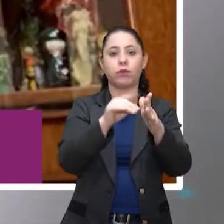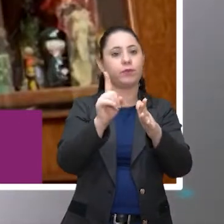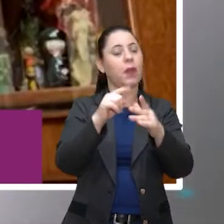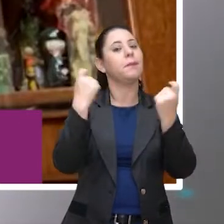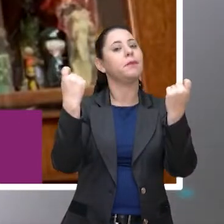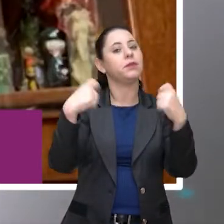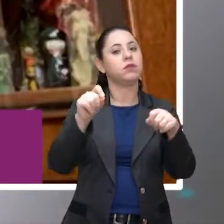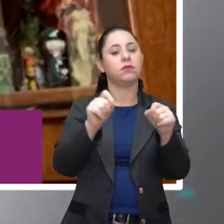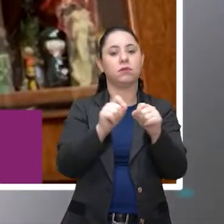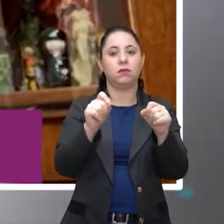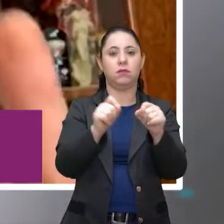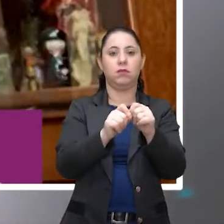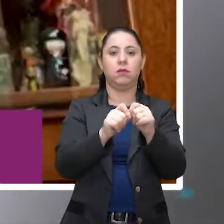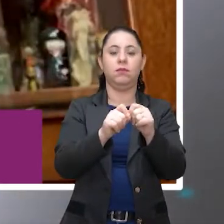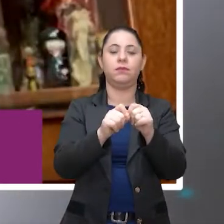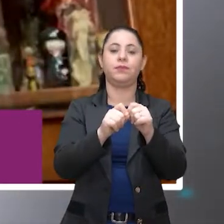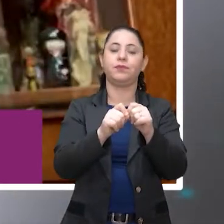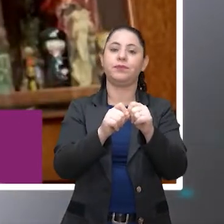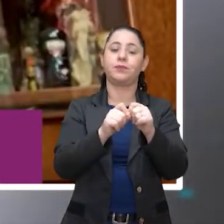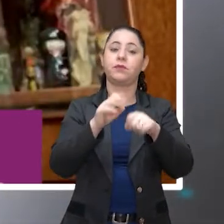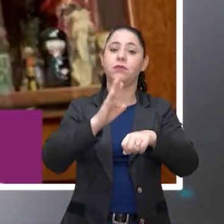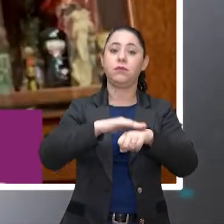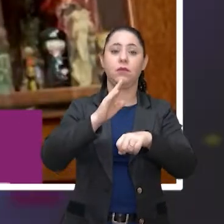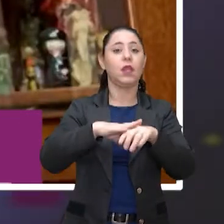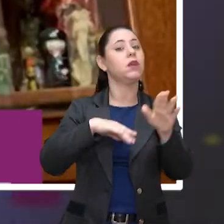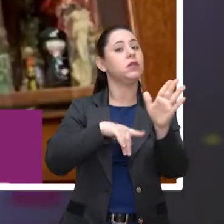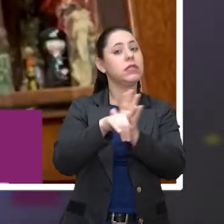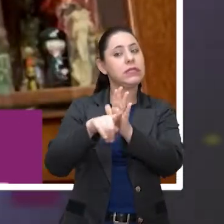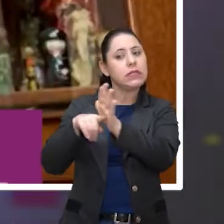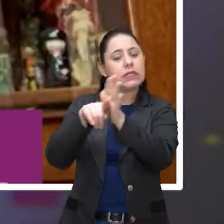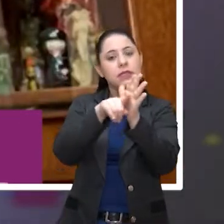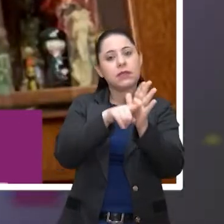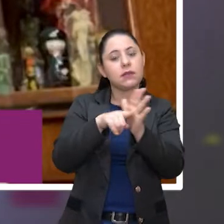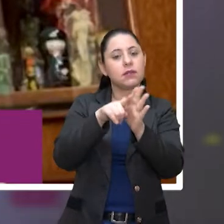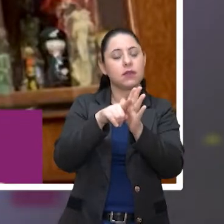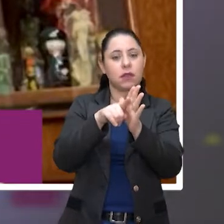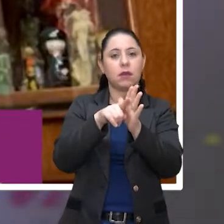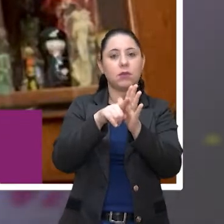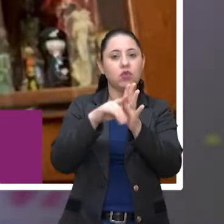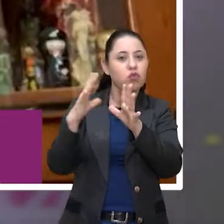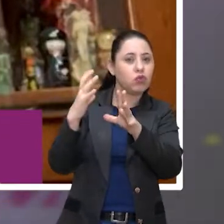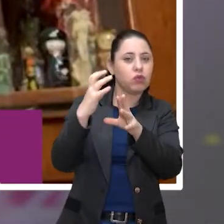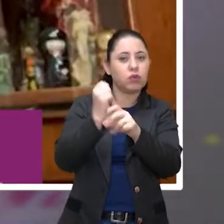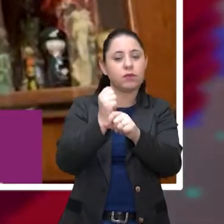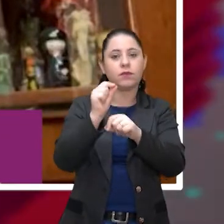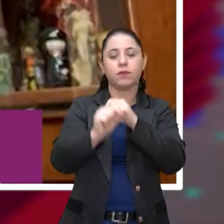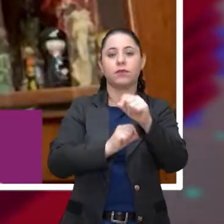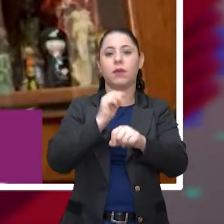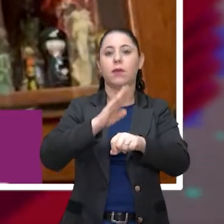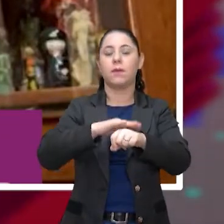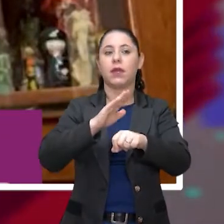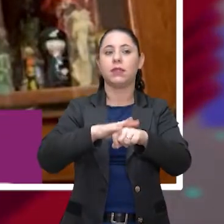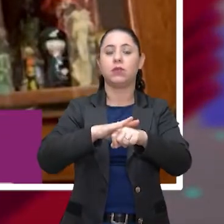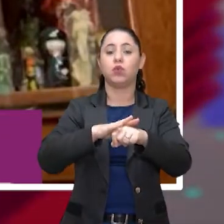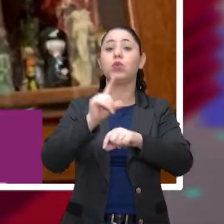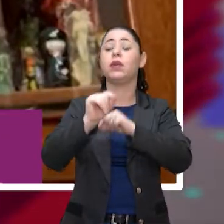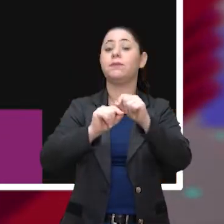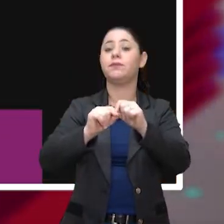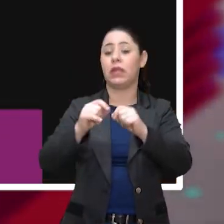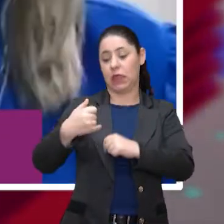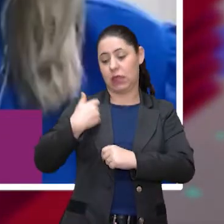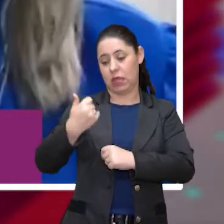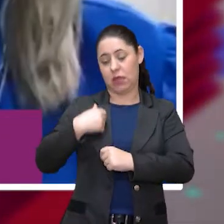suficiente, são necessários, né, mais exames complementares, dependendo da faixa